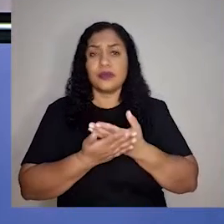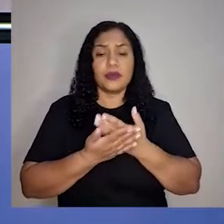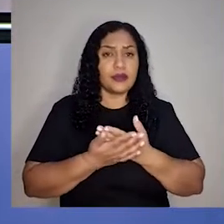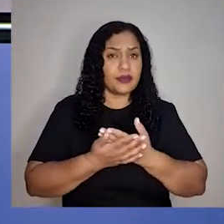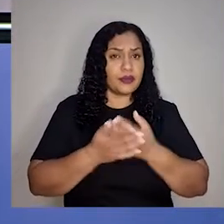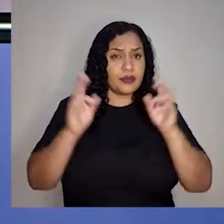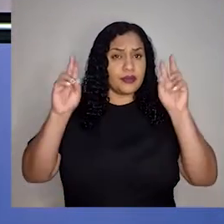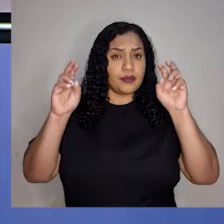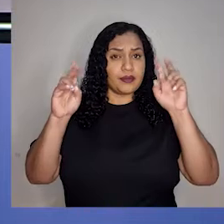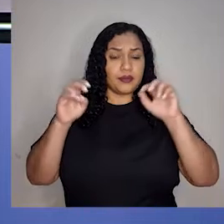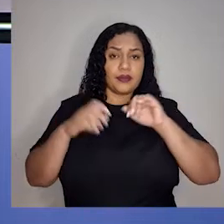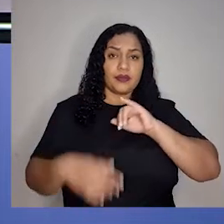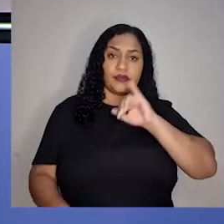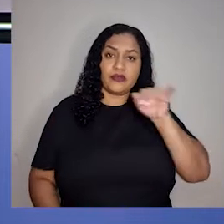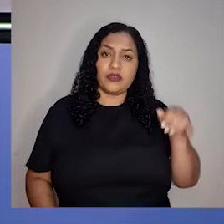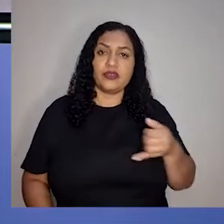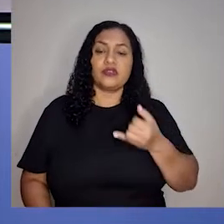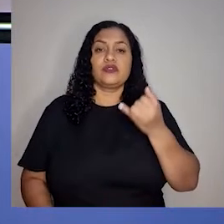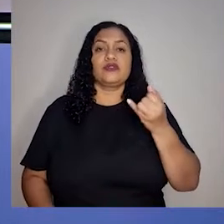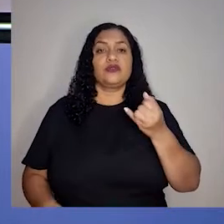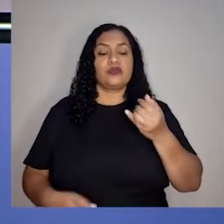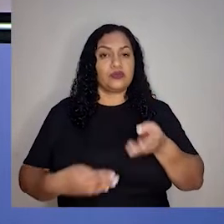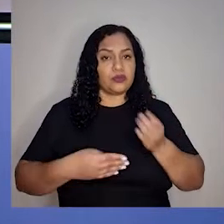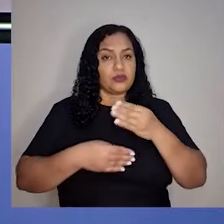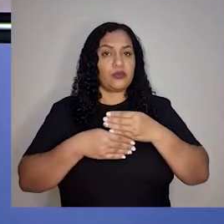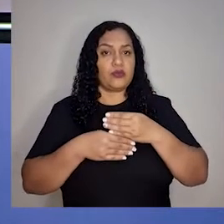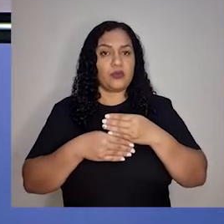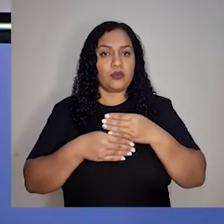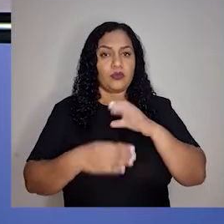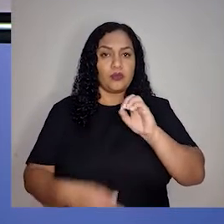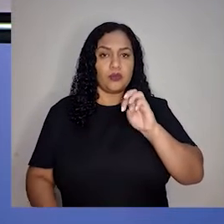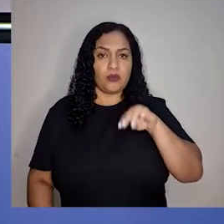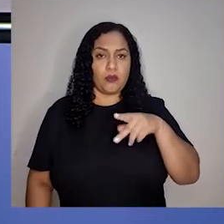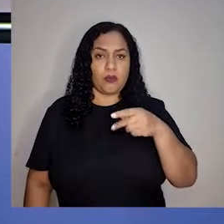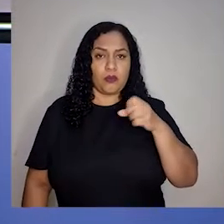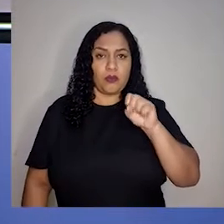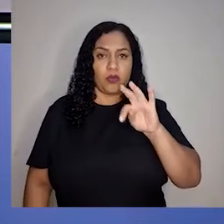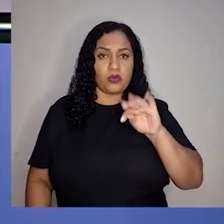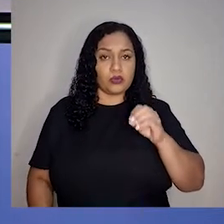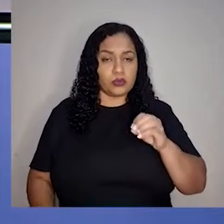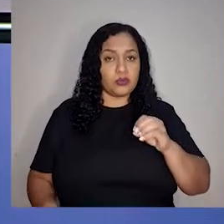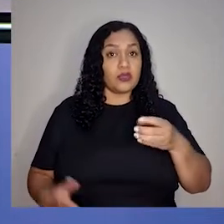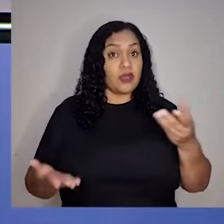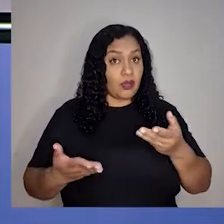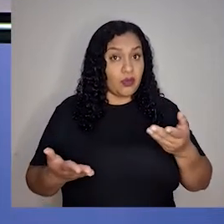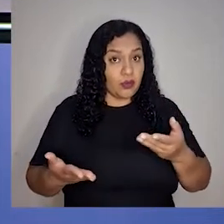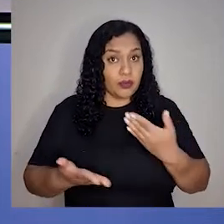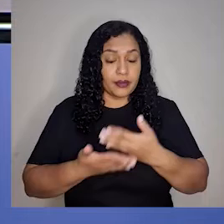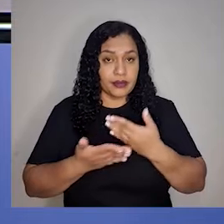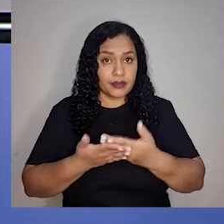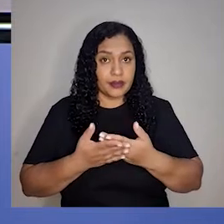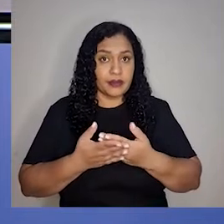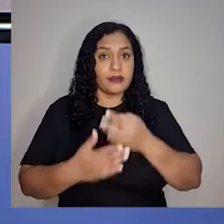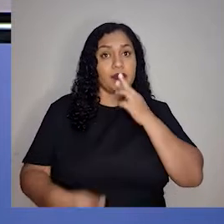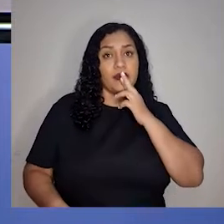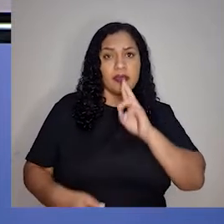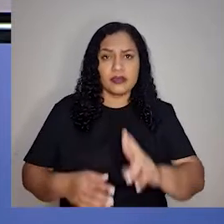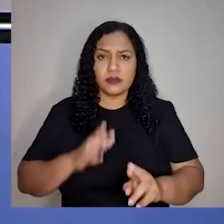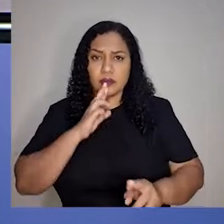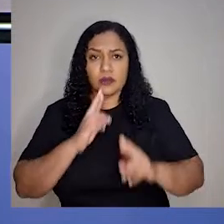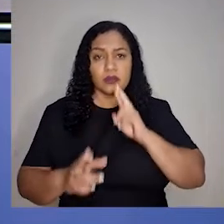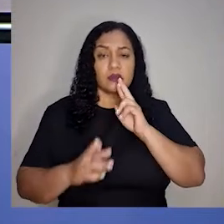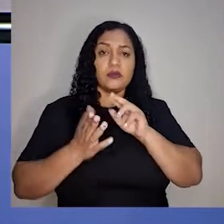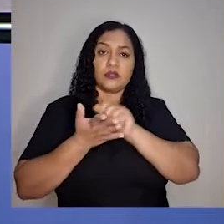nessa aula nós vamos resolver alguns exercícios Então já começando a primeira questão